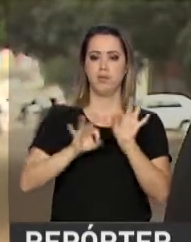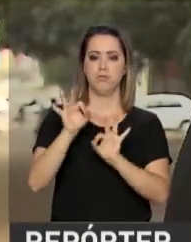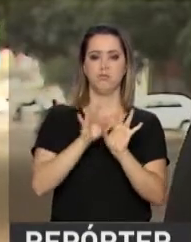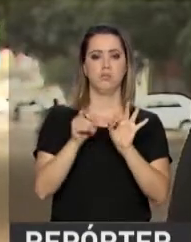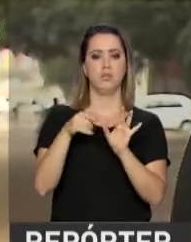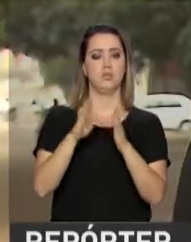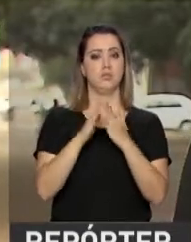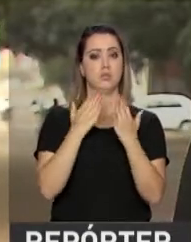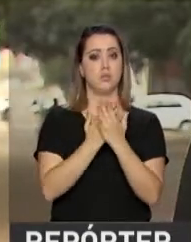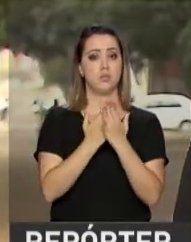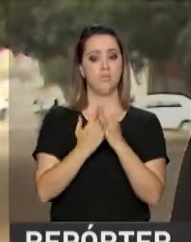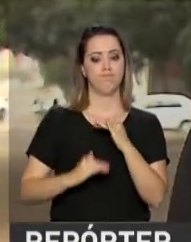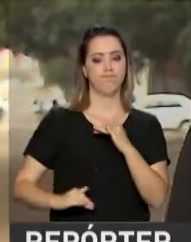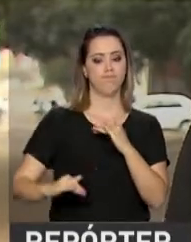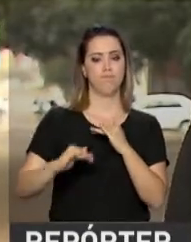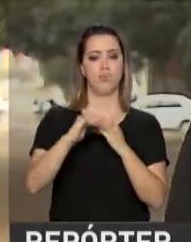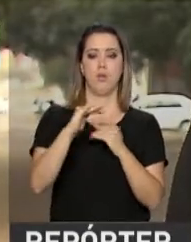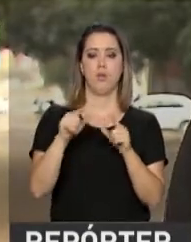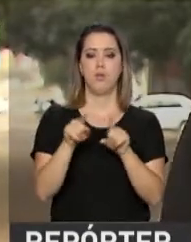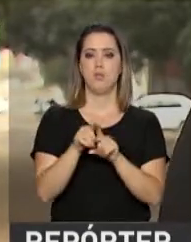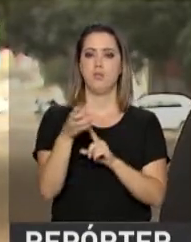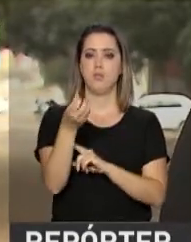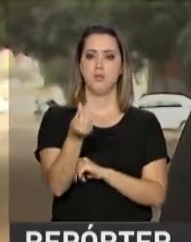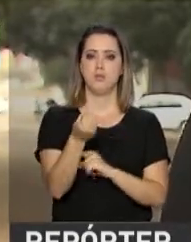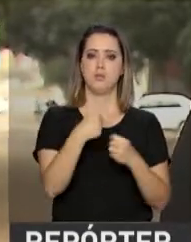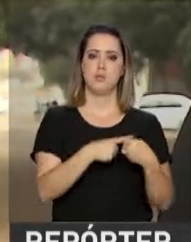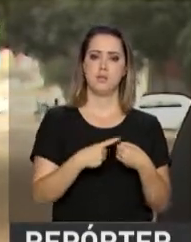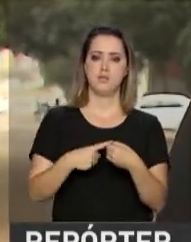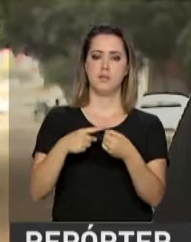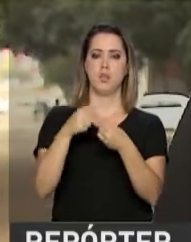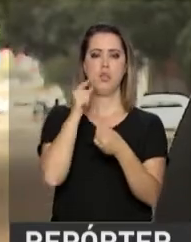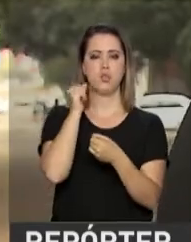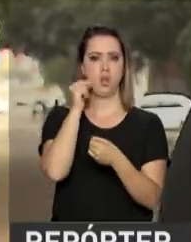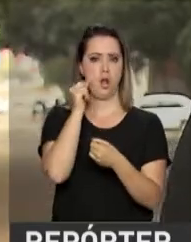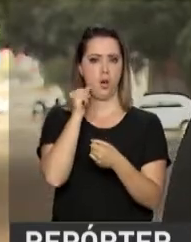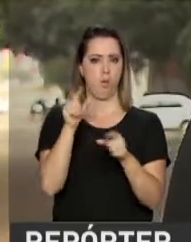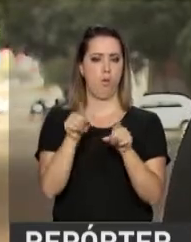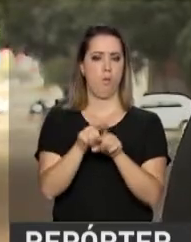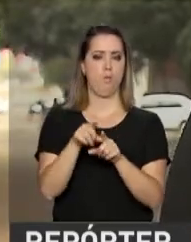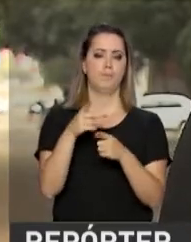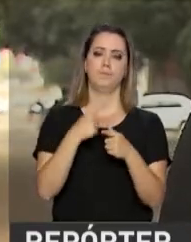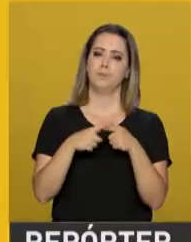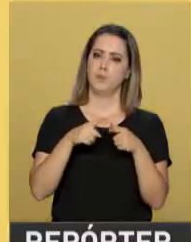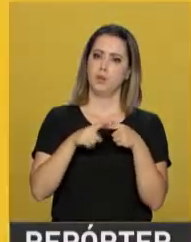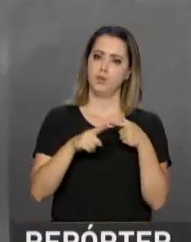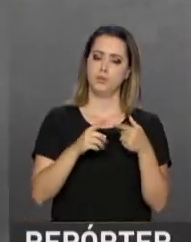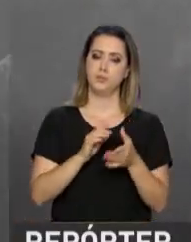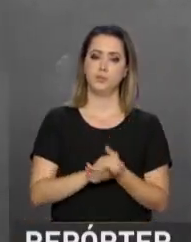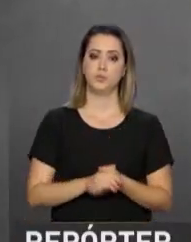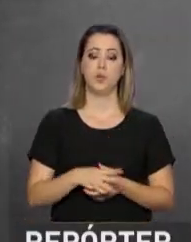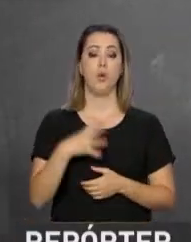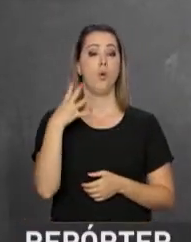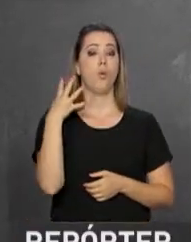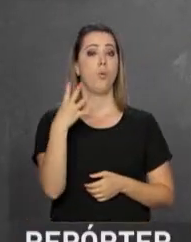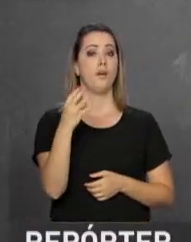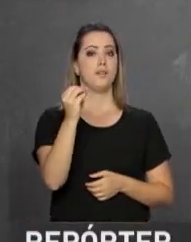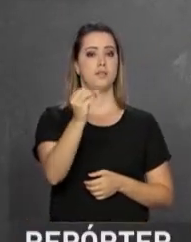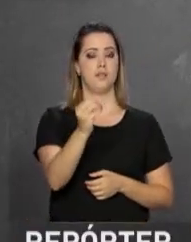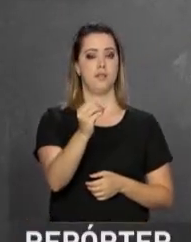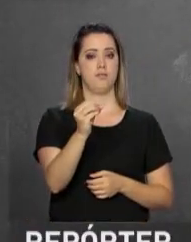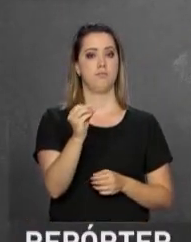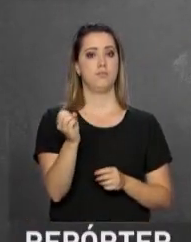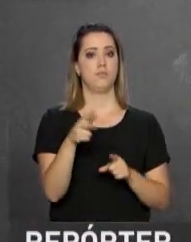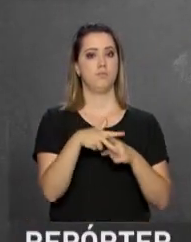escolas e creches em seis municípios alagoanos afetados pelas chuvas do final de maio 40 escolas serão reformadas